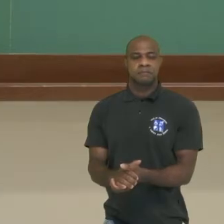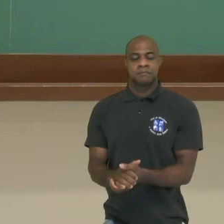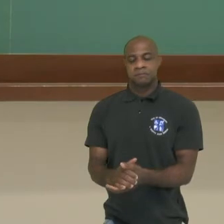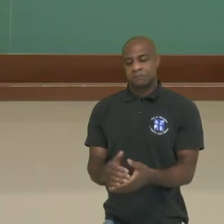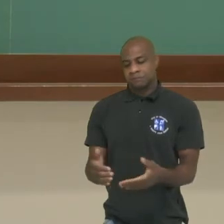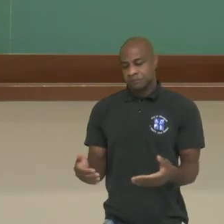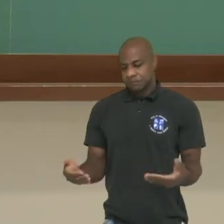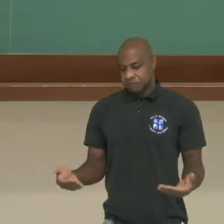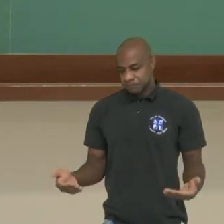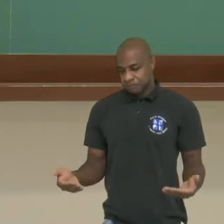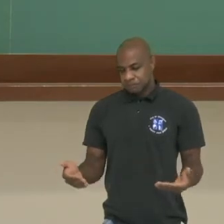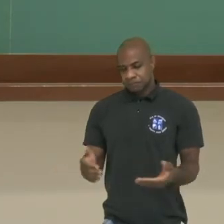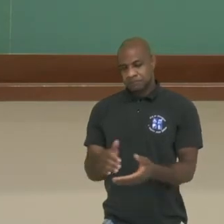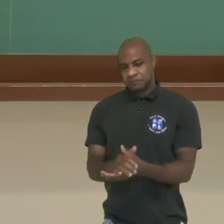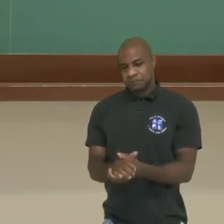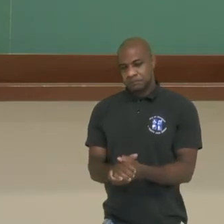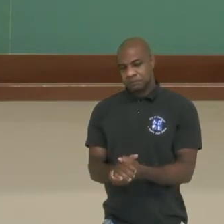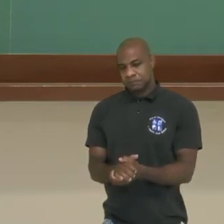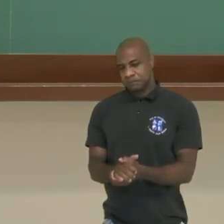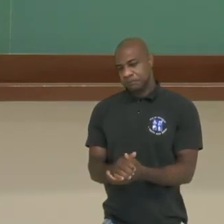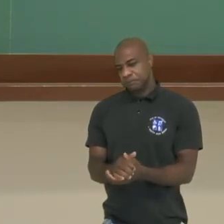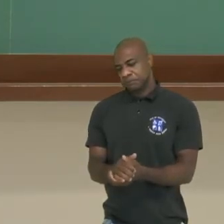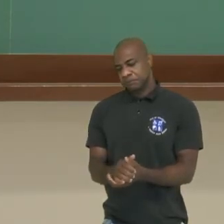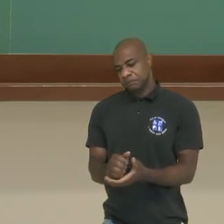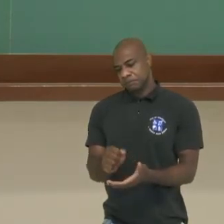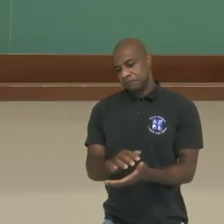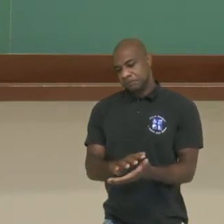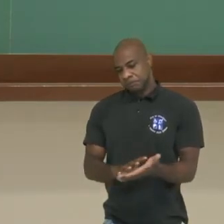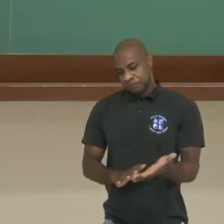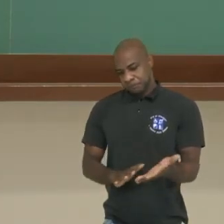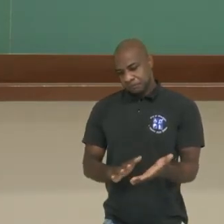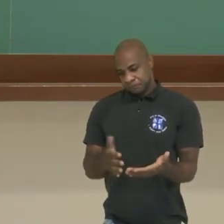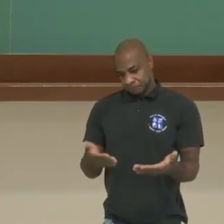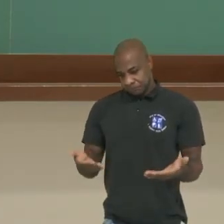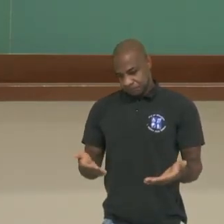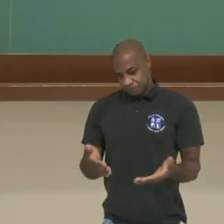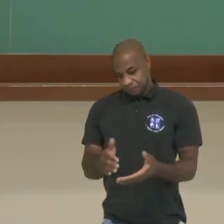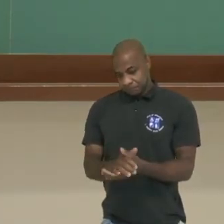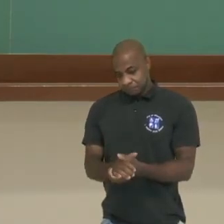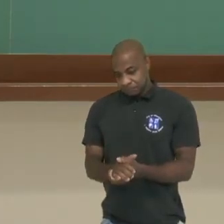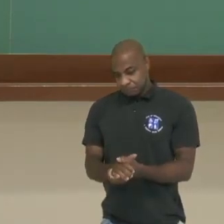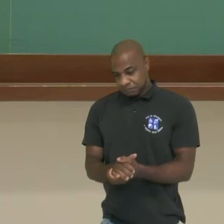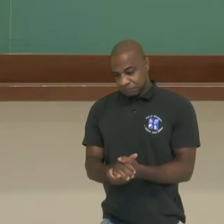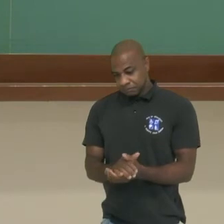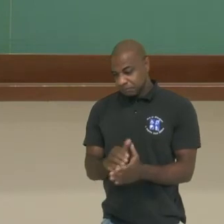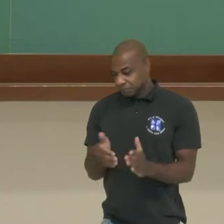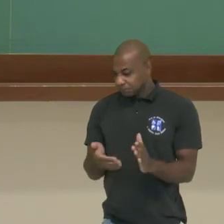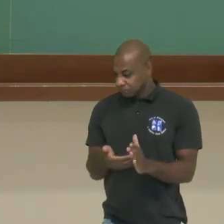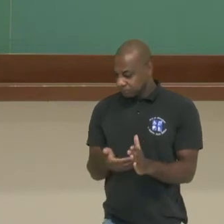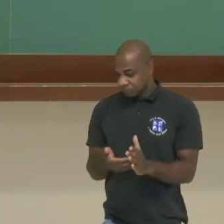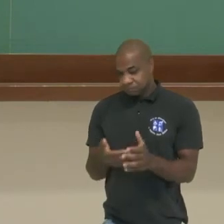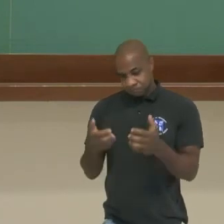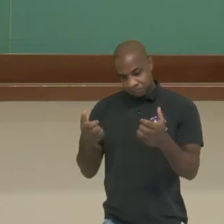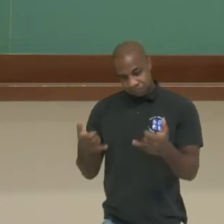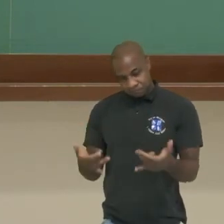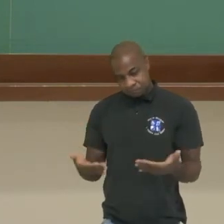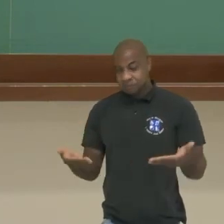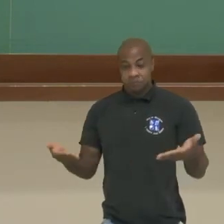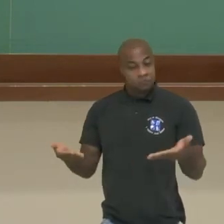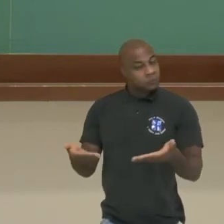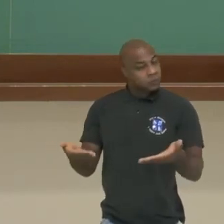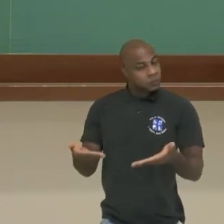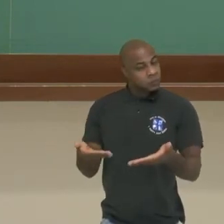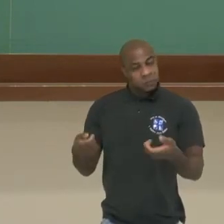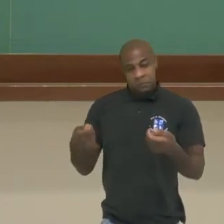Bem, esse exercício puxamos já um pouquinho a corda para vocês, né? Porque tudo que eu falei até agora, vocês